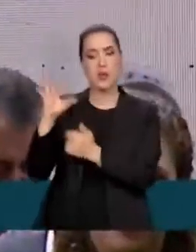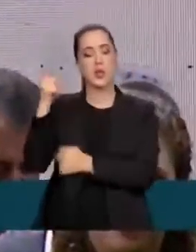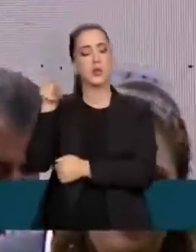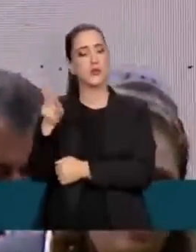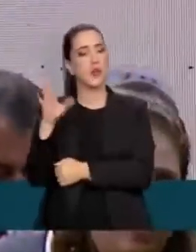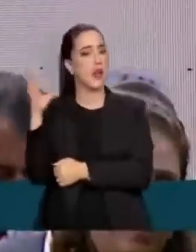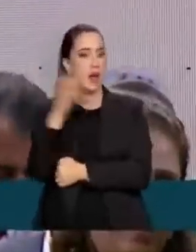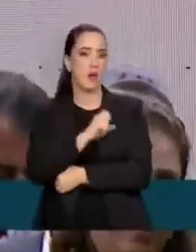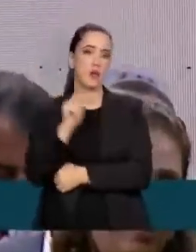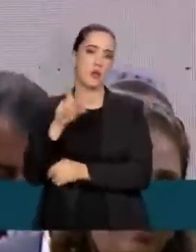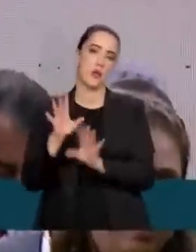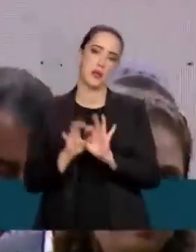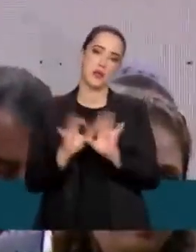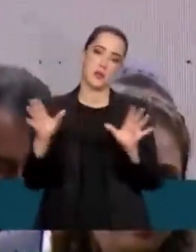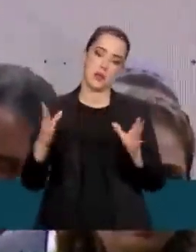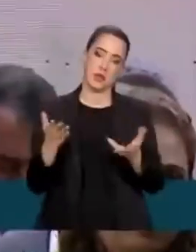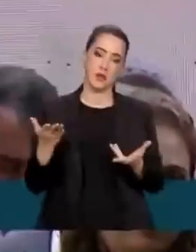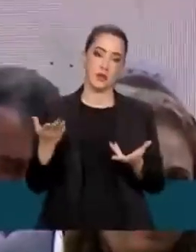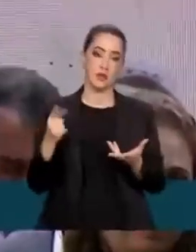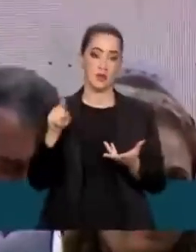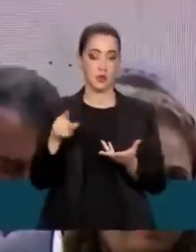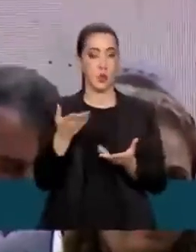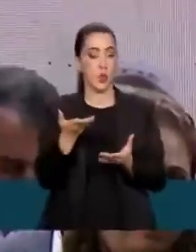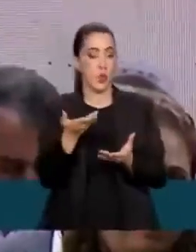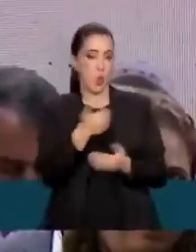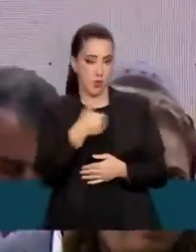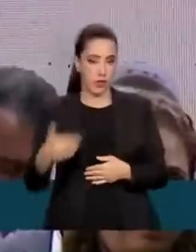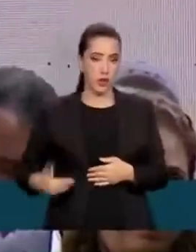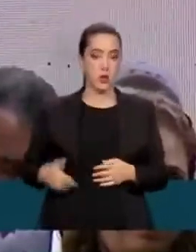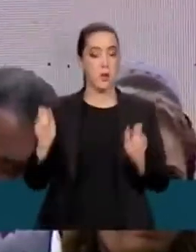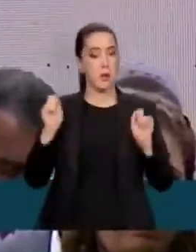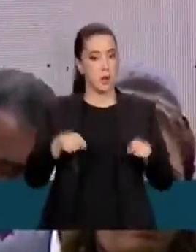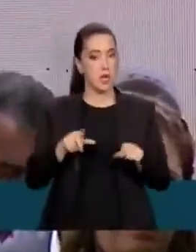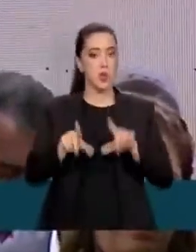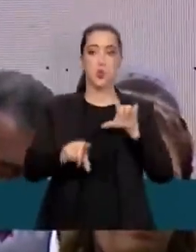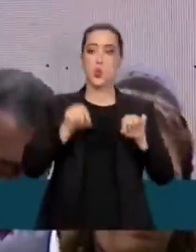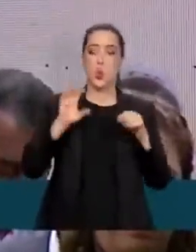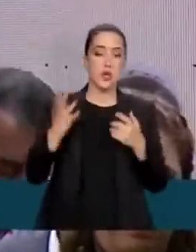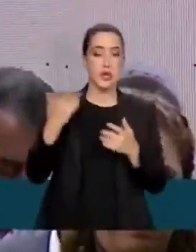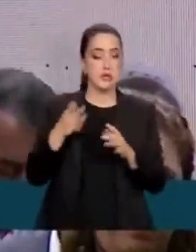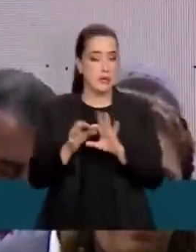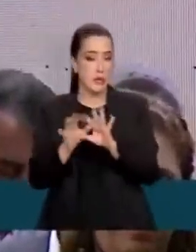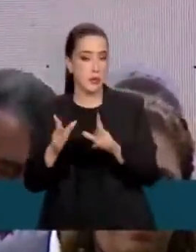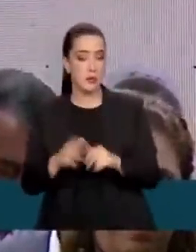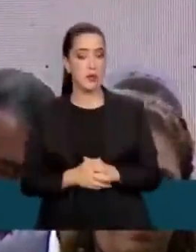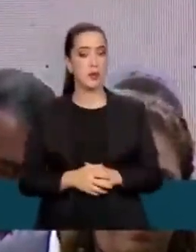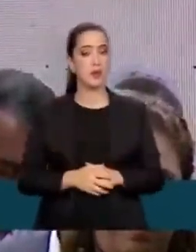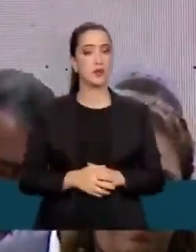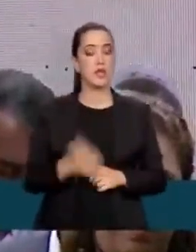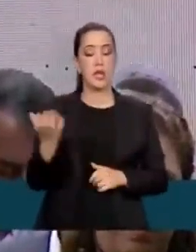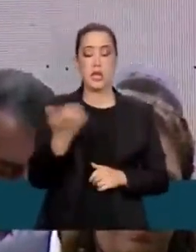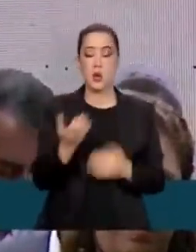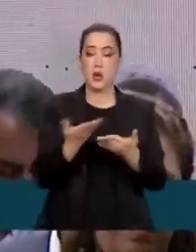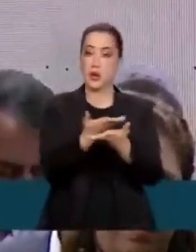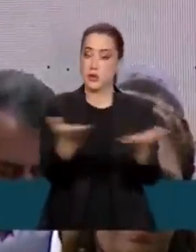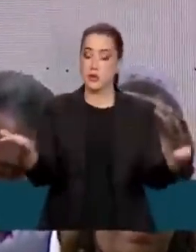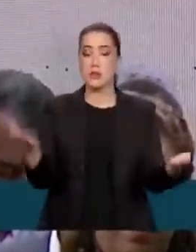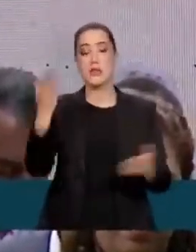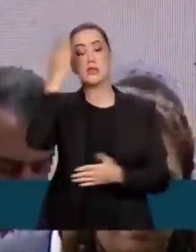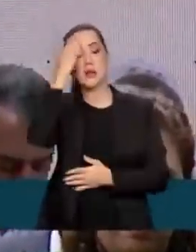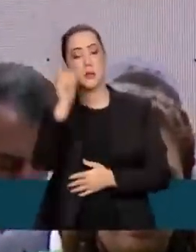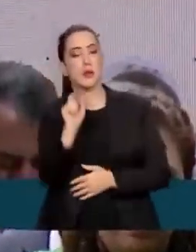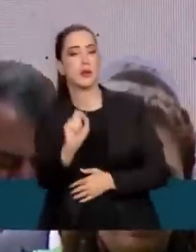decisão para liberar o governo de tomar a decisão. E eu quero que vocês saibam o